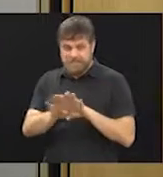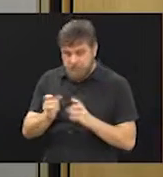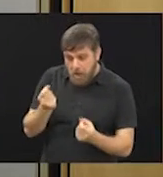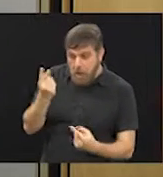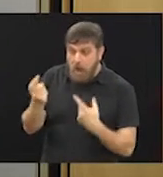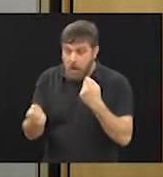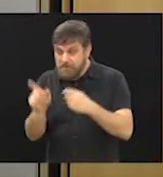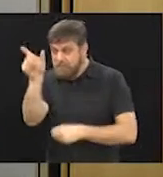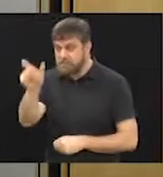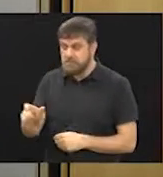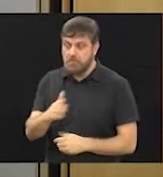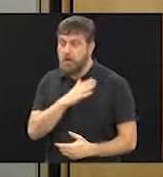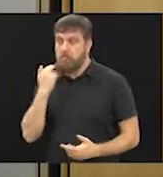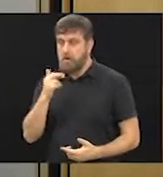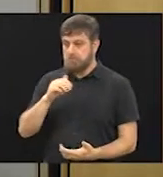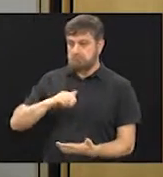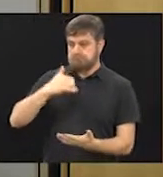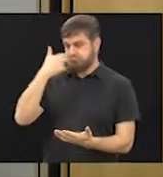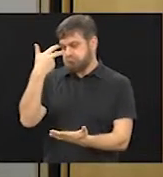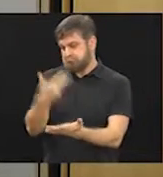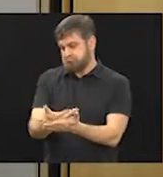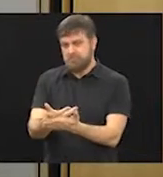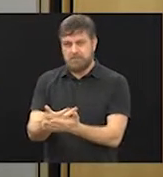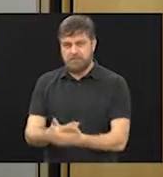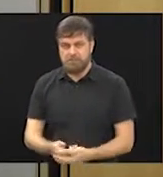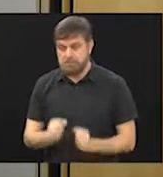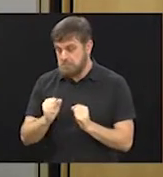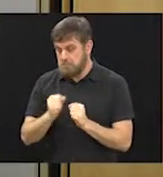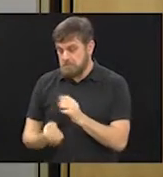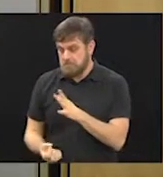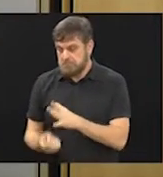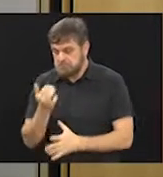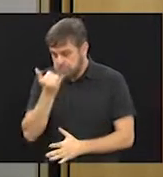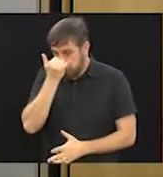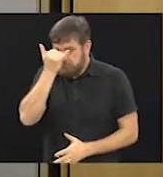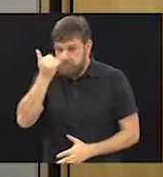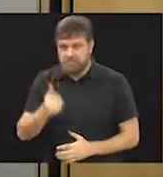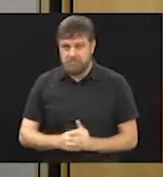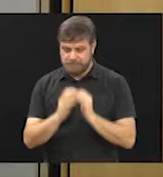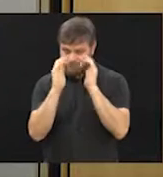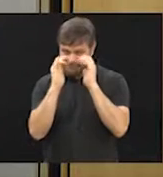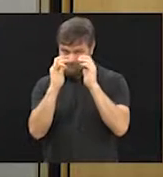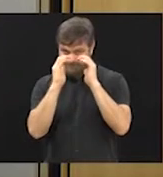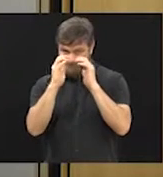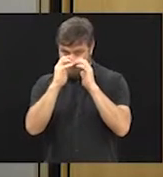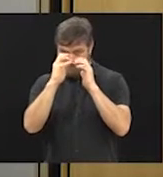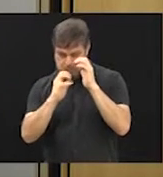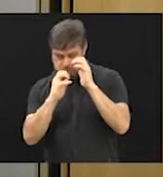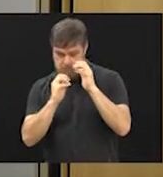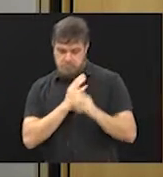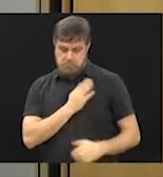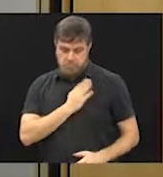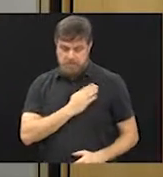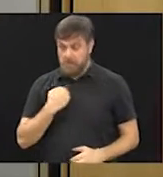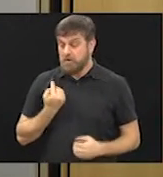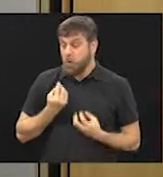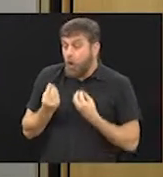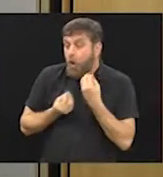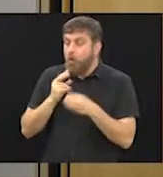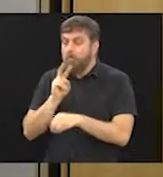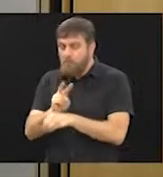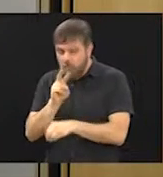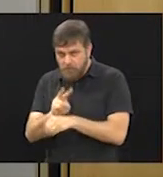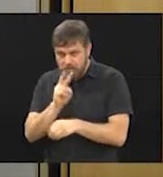situações de morte súbita, que quando são de causas principalmente cerebrovasculares, tá? Você tem que tratar